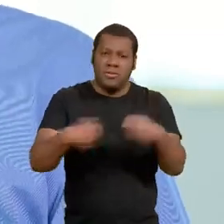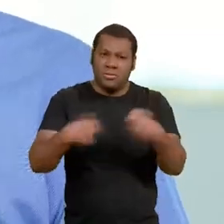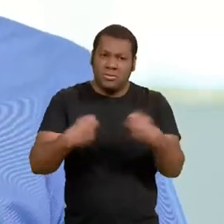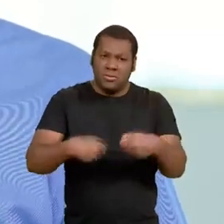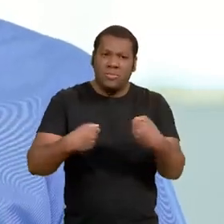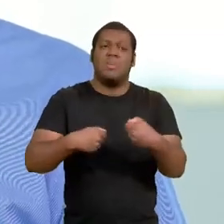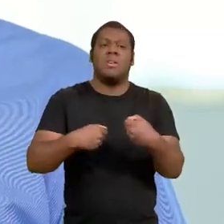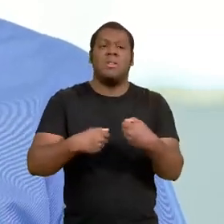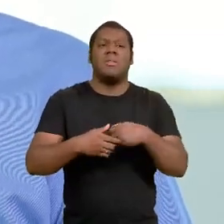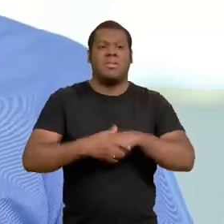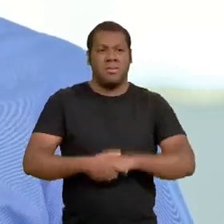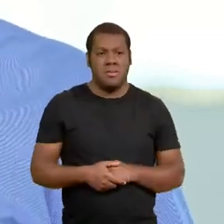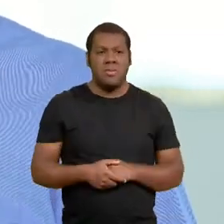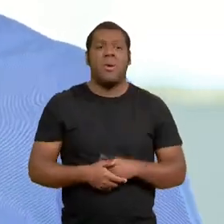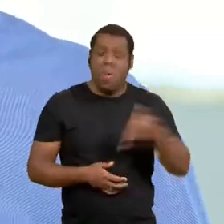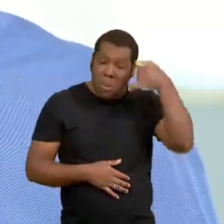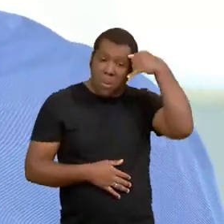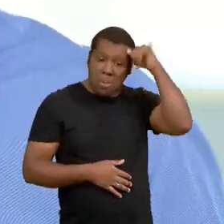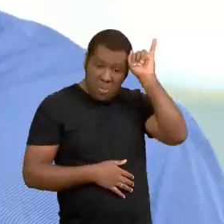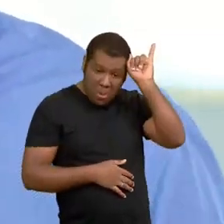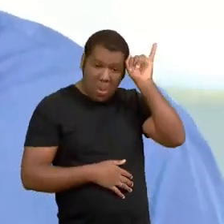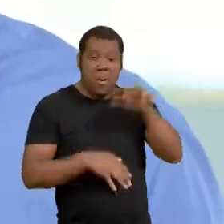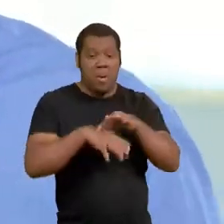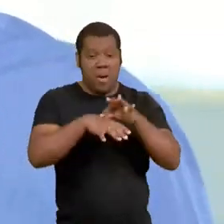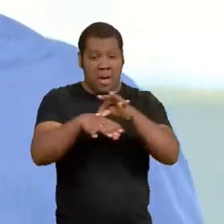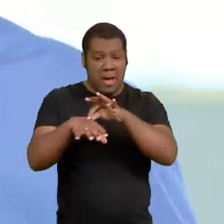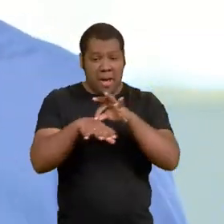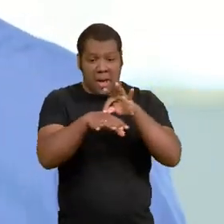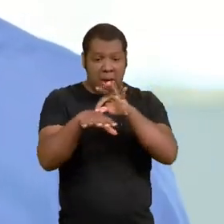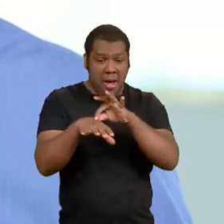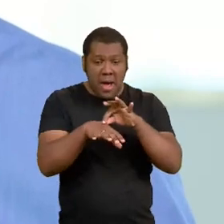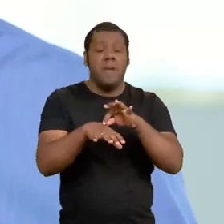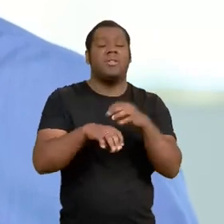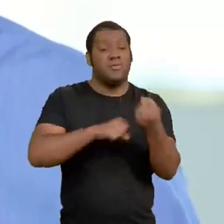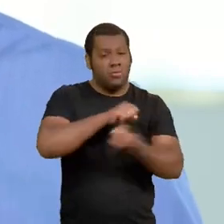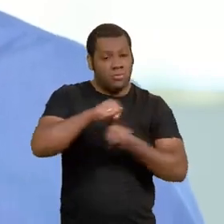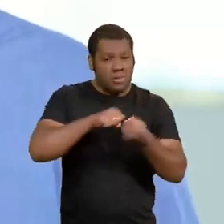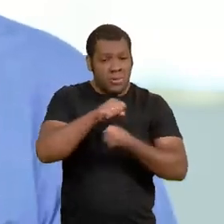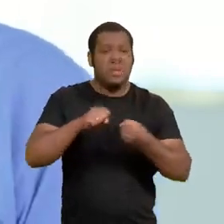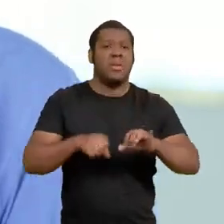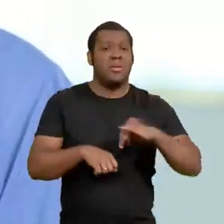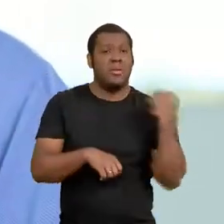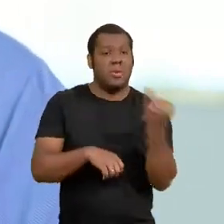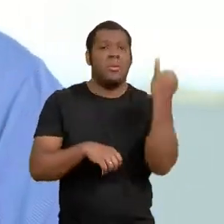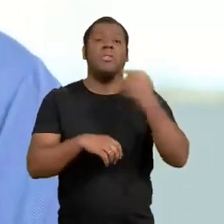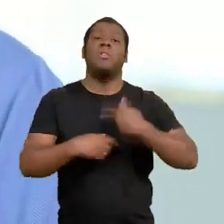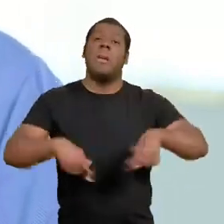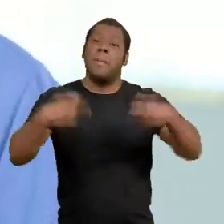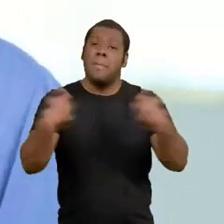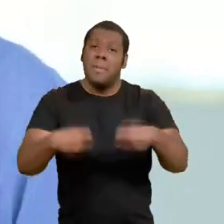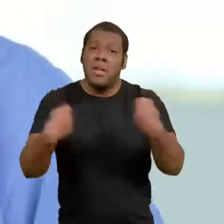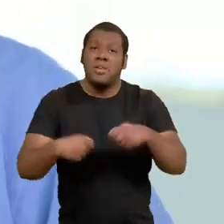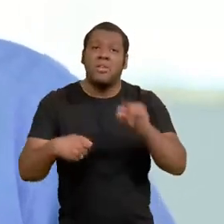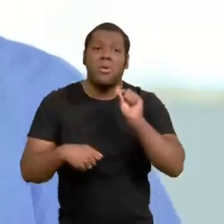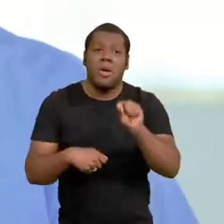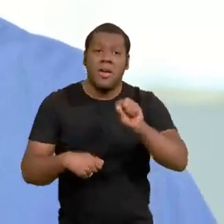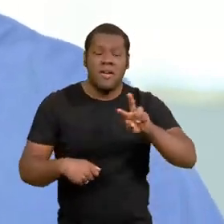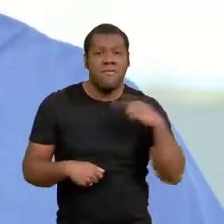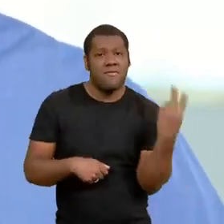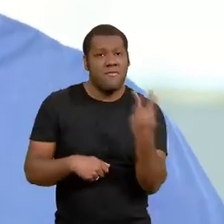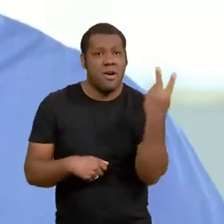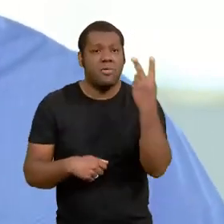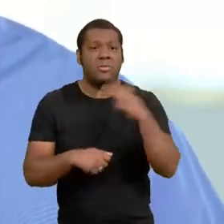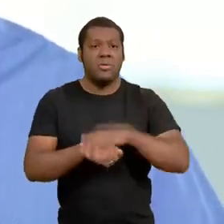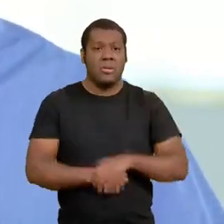nós comemos tem. Também tem. Então, é importante saber que a gente tem que valorizar. O que é importante é a gente ajudar